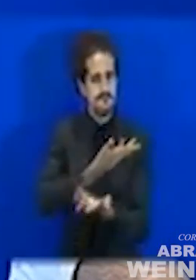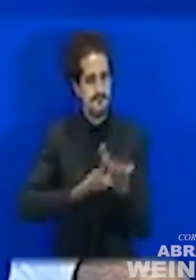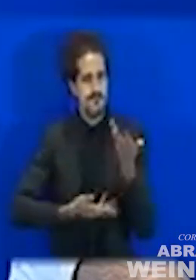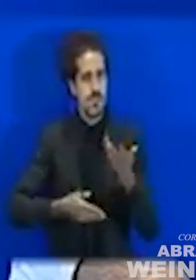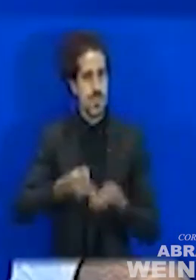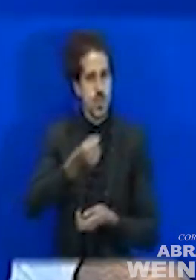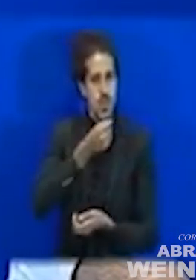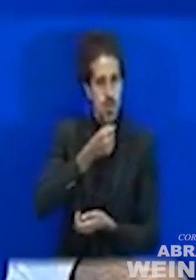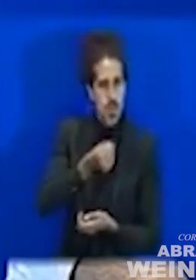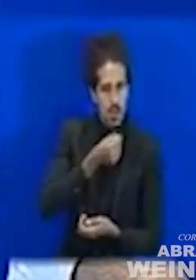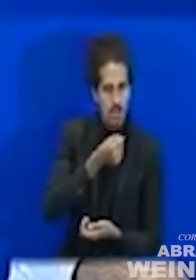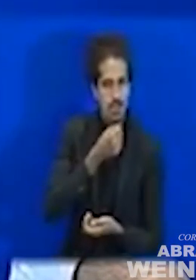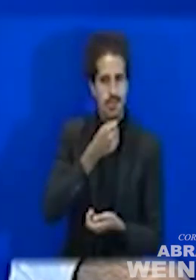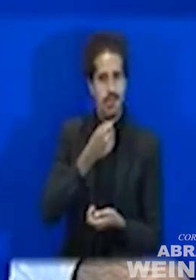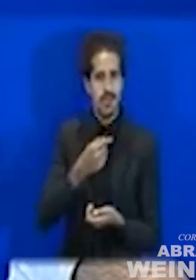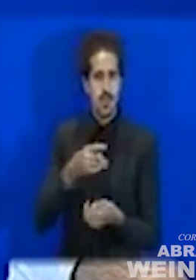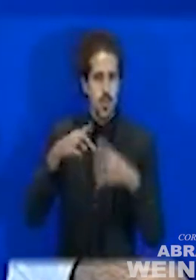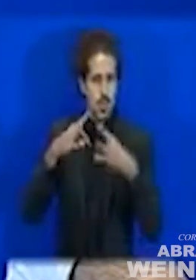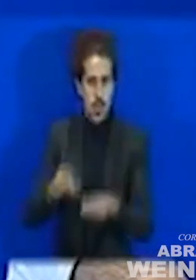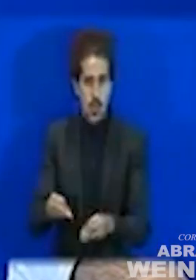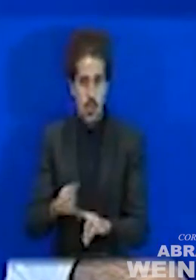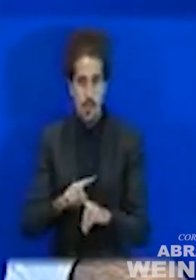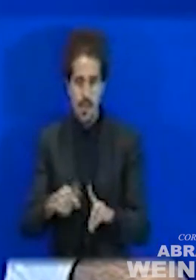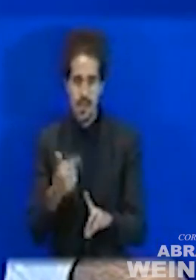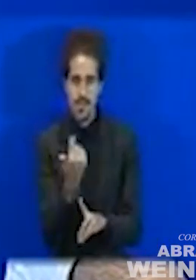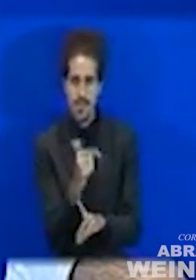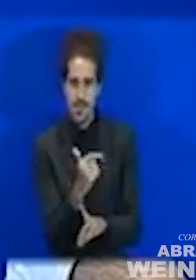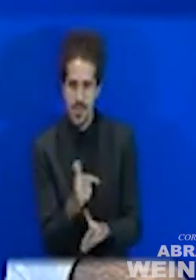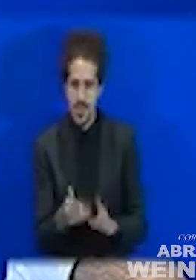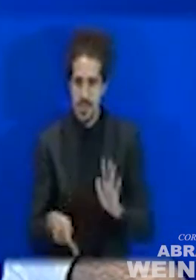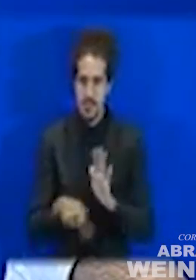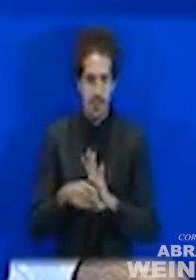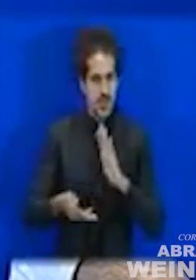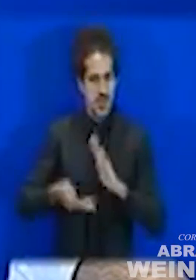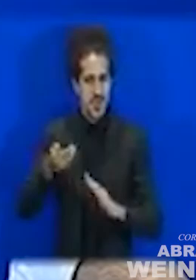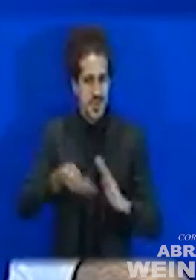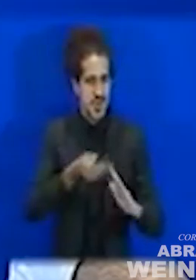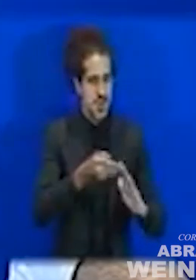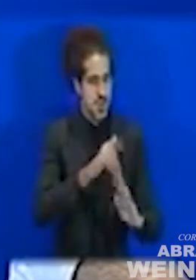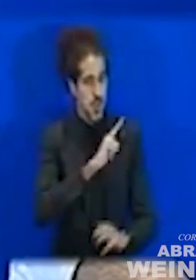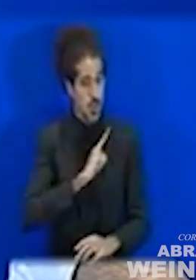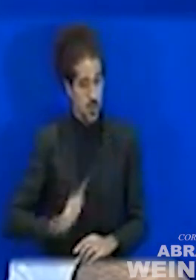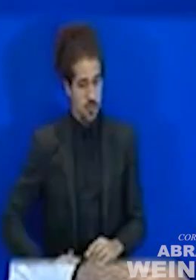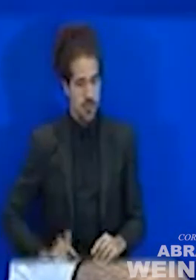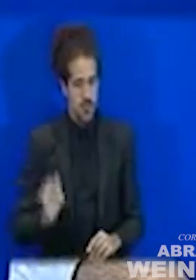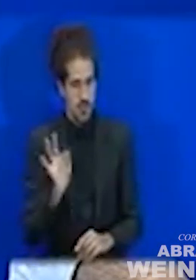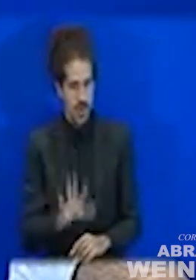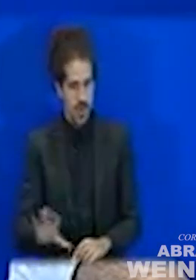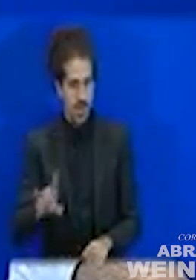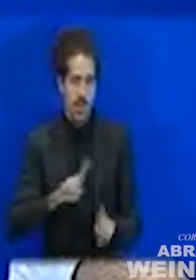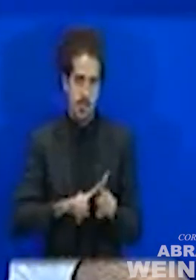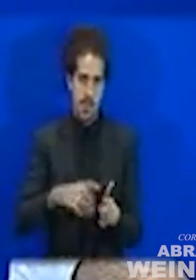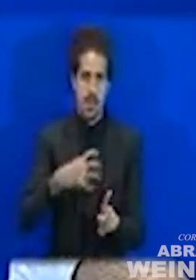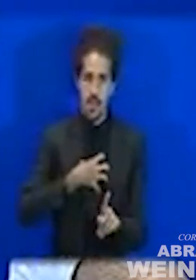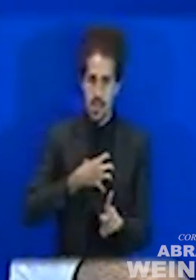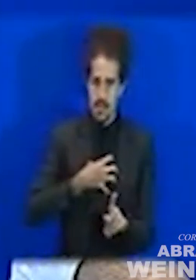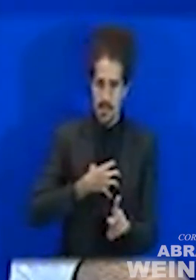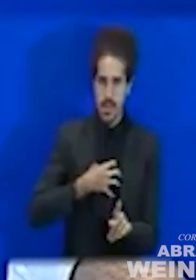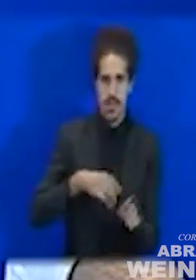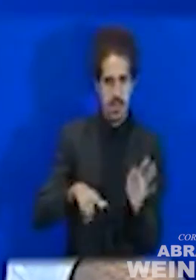para... Olha, gente, não tem mais contingenciamento no governo federal. Tem no governo da Bahia, do